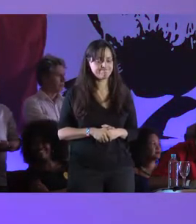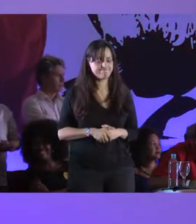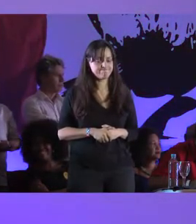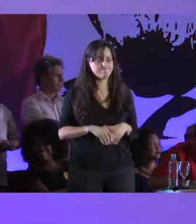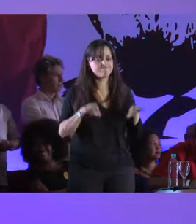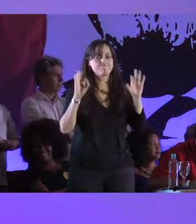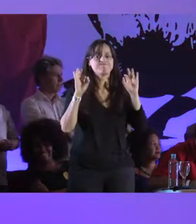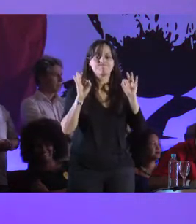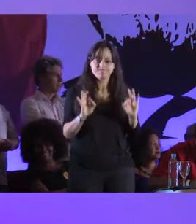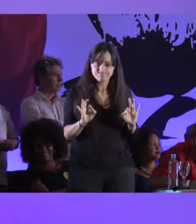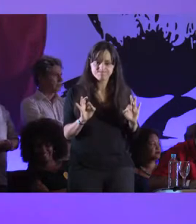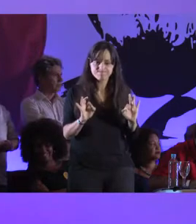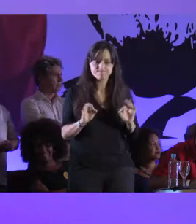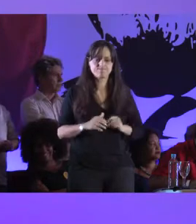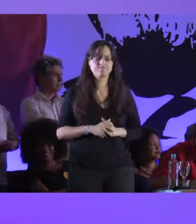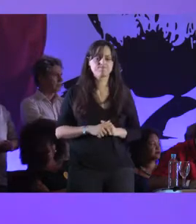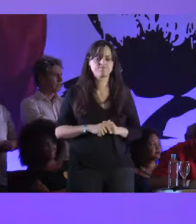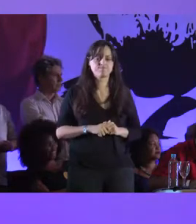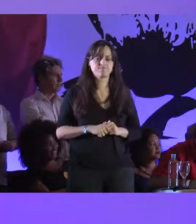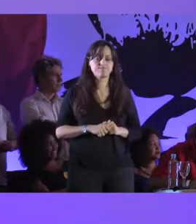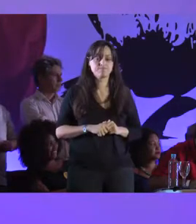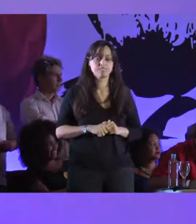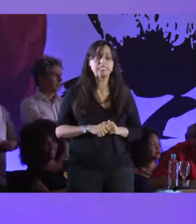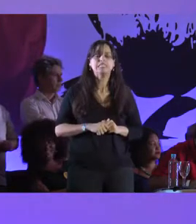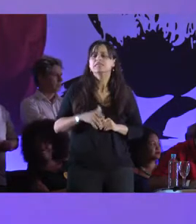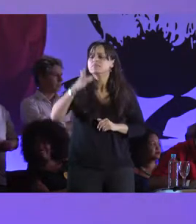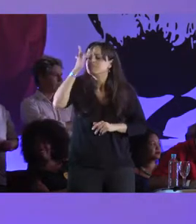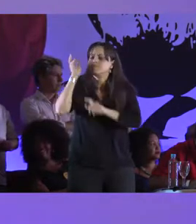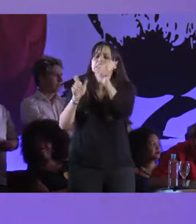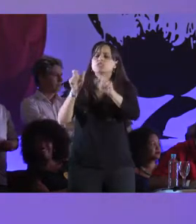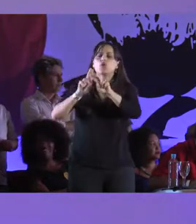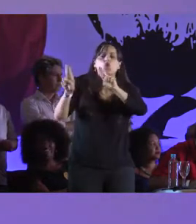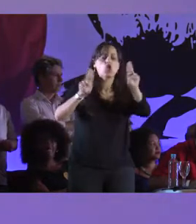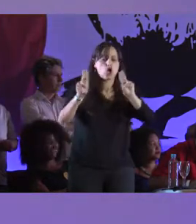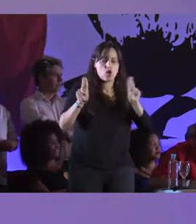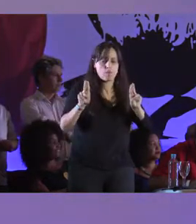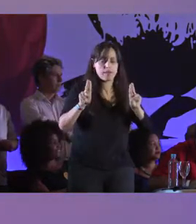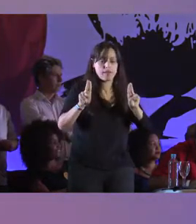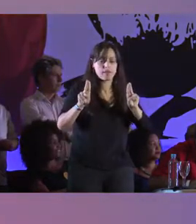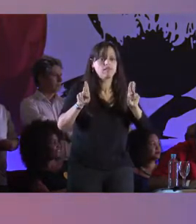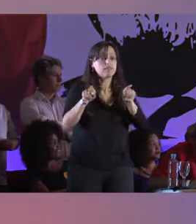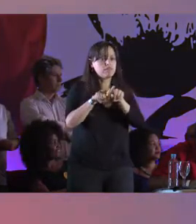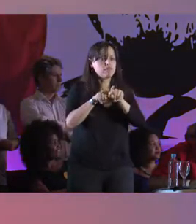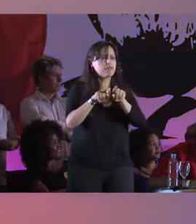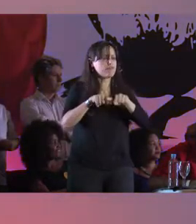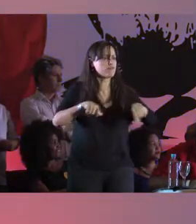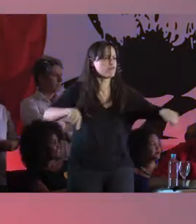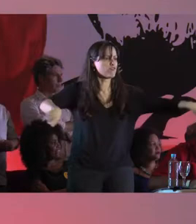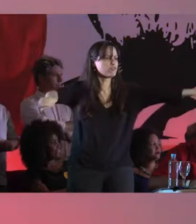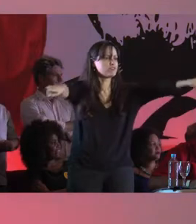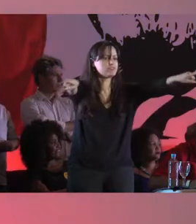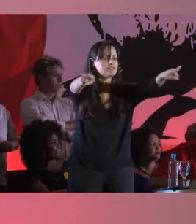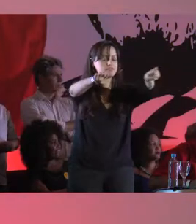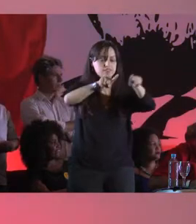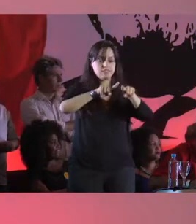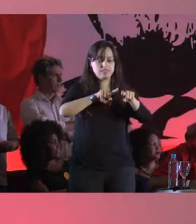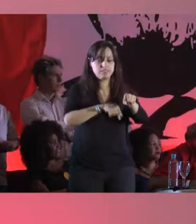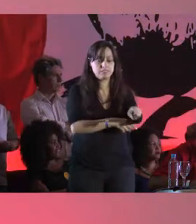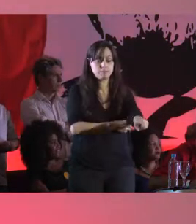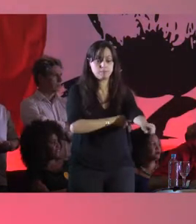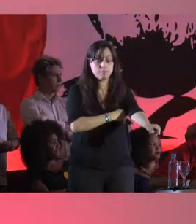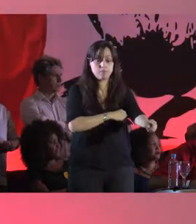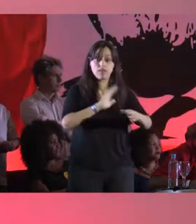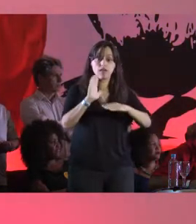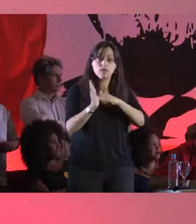Inegavelmente, essa gente que eu citei, mais vocês, ajudaram a gente a criar